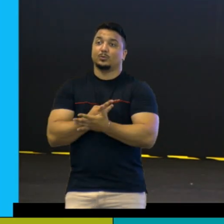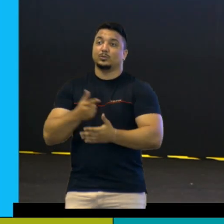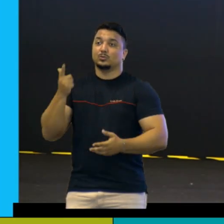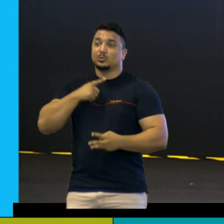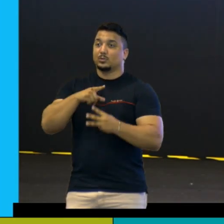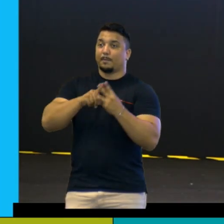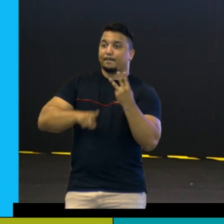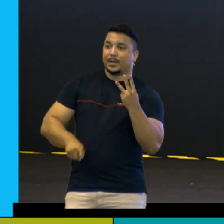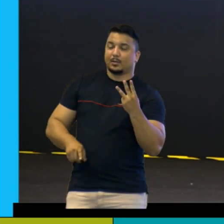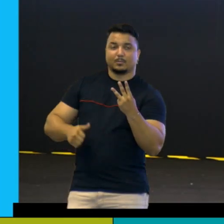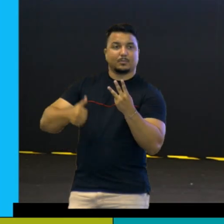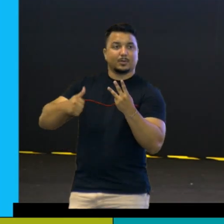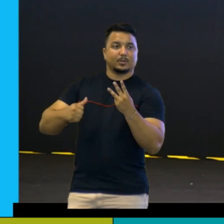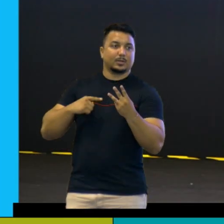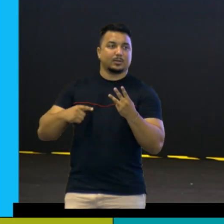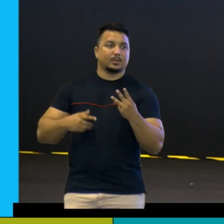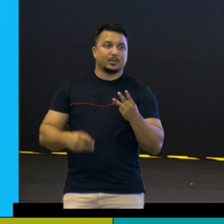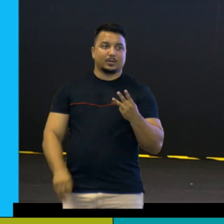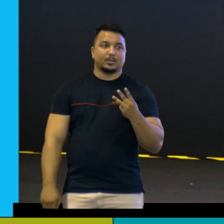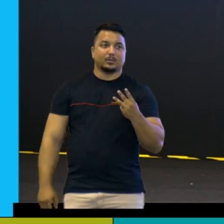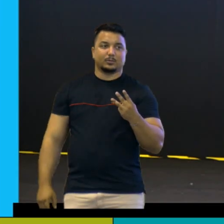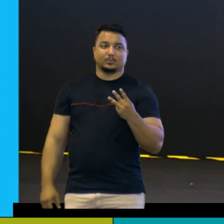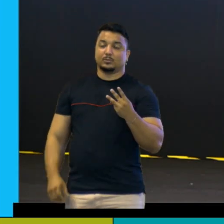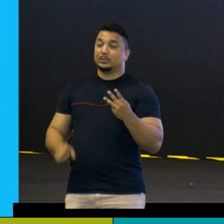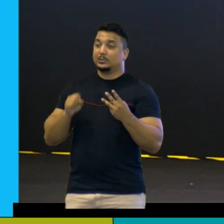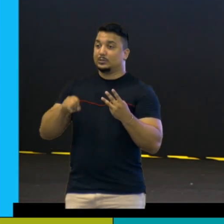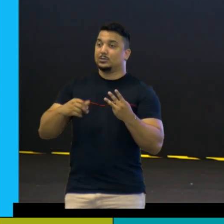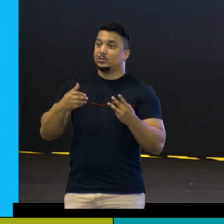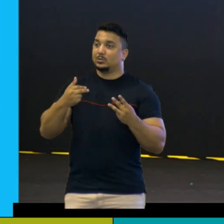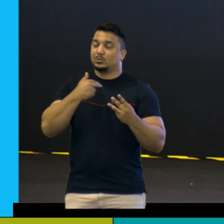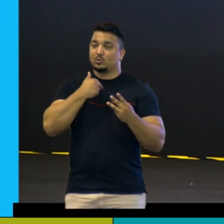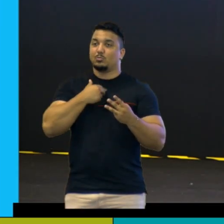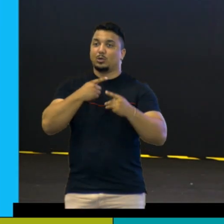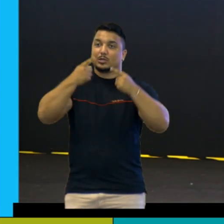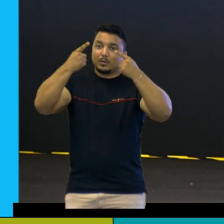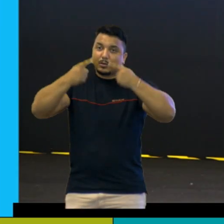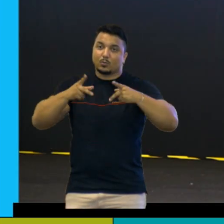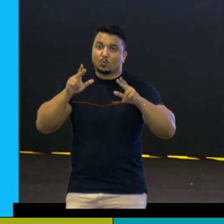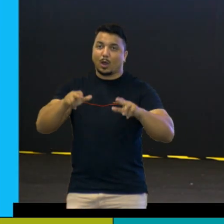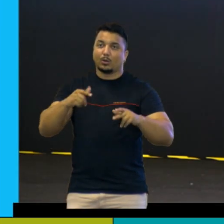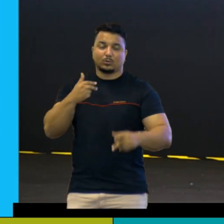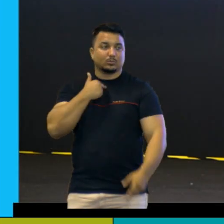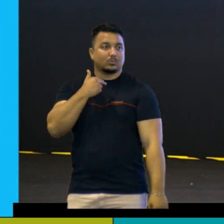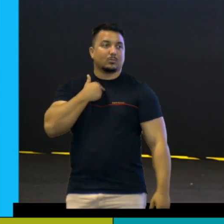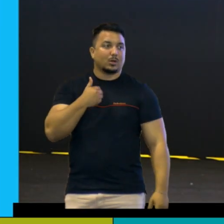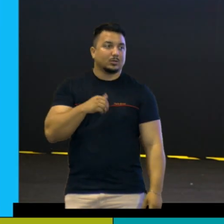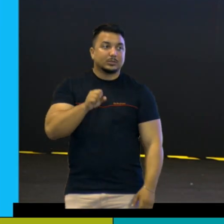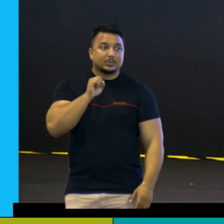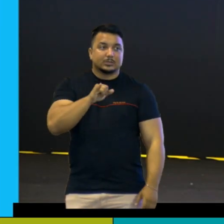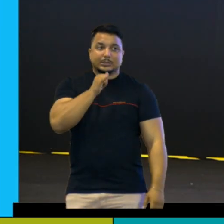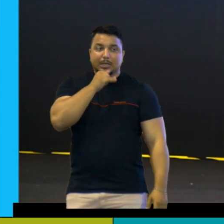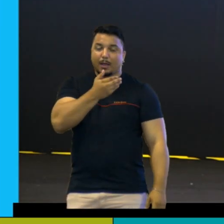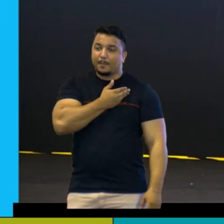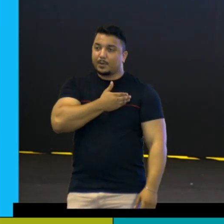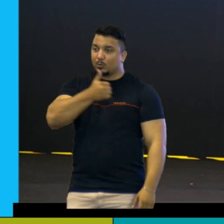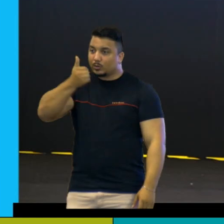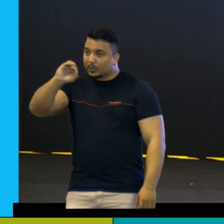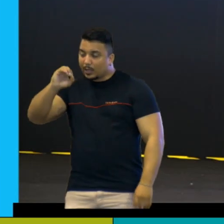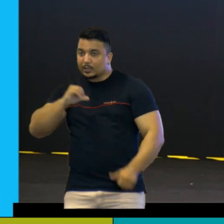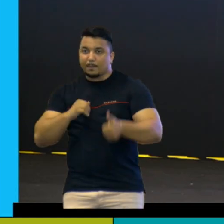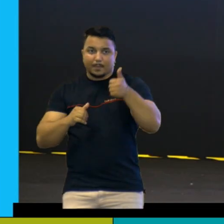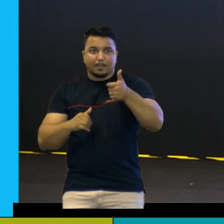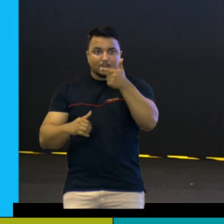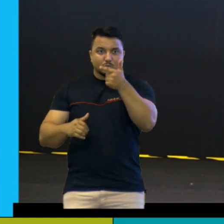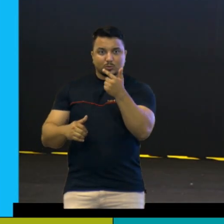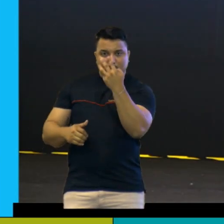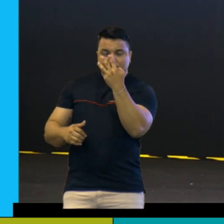3 primeiras colocações, se não puder haver empate? Então, se eu tenho 10 amigos e vou ter que ter o primeiro, o segundo e